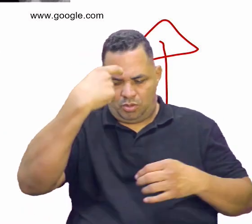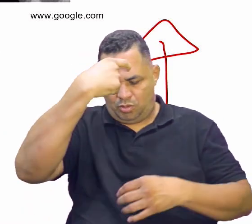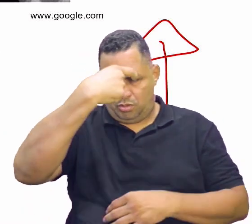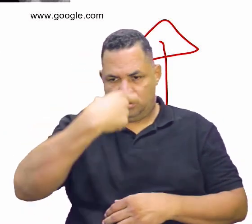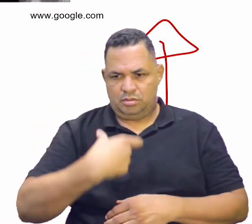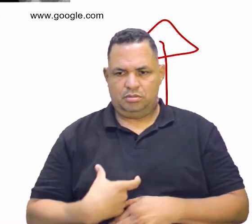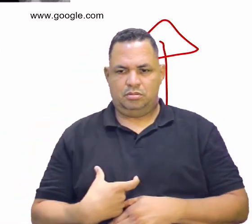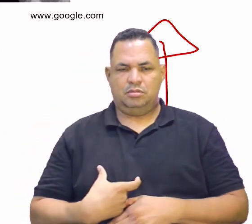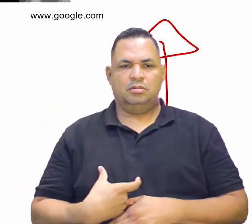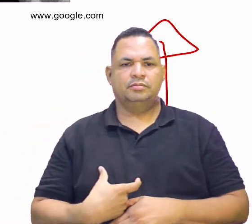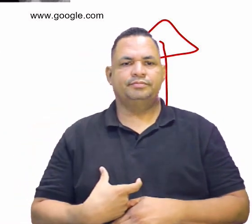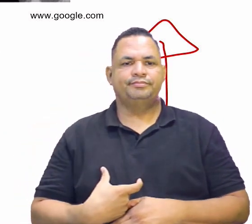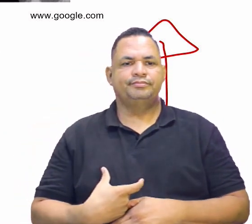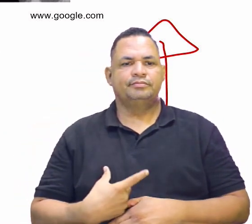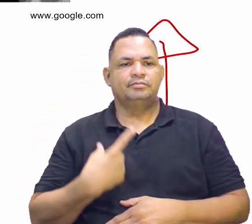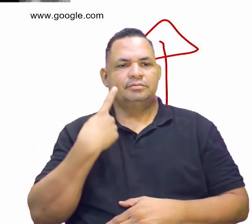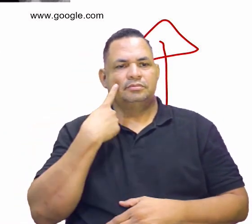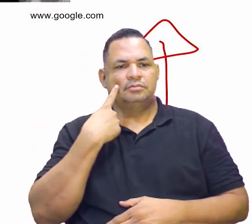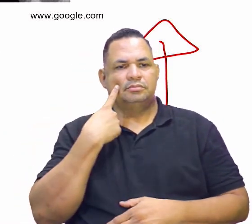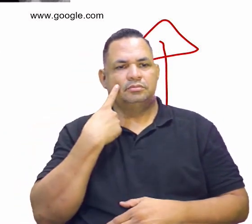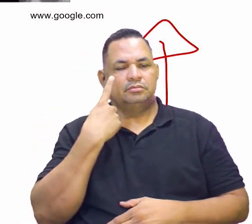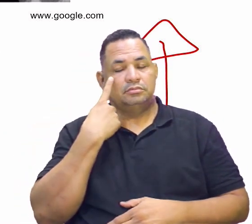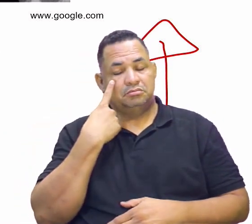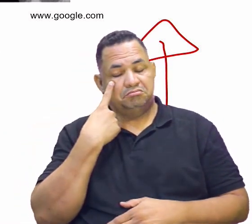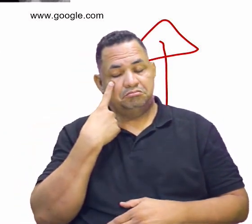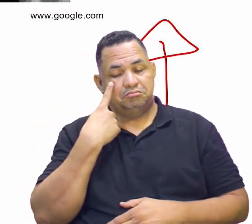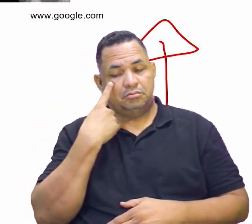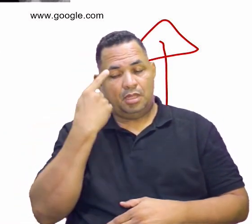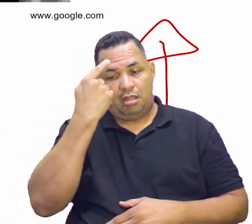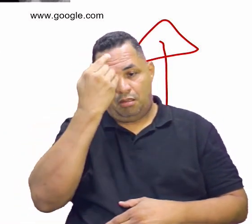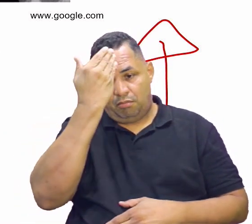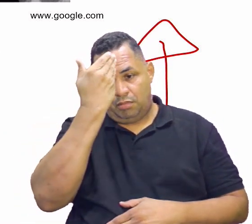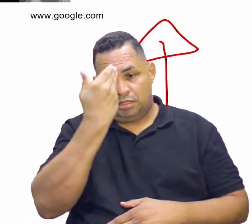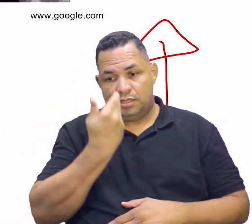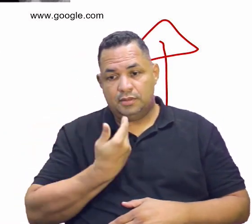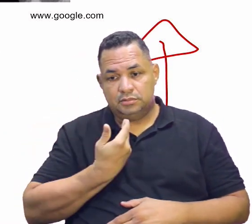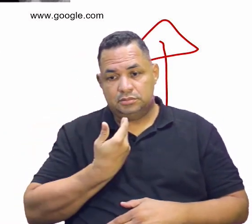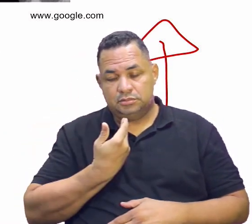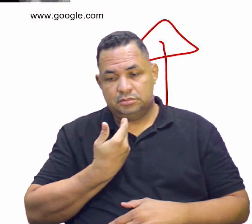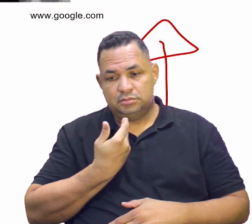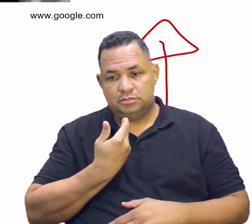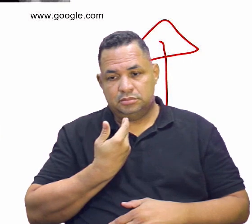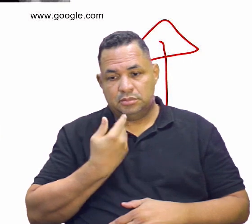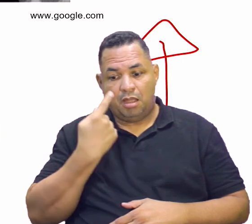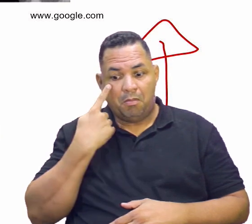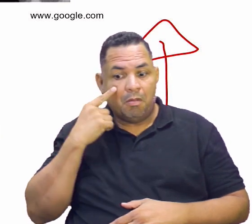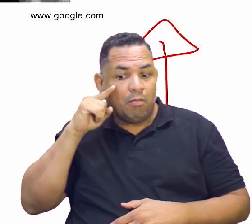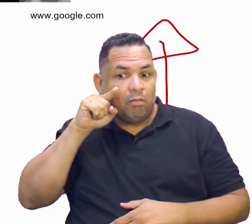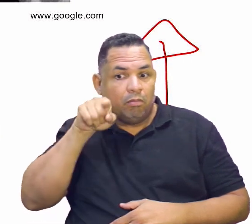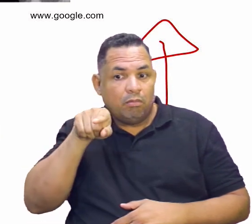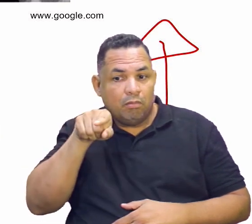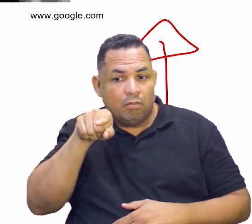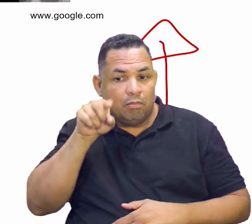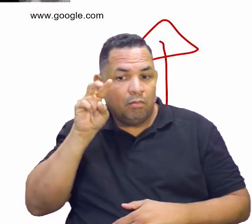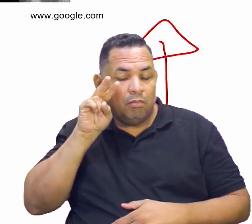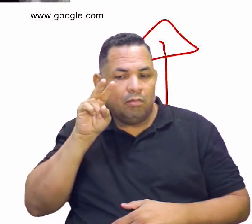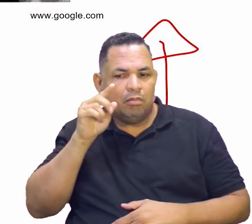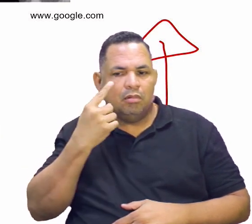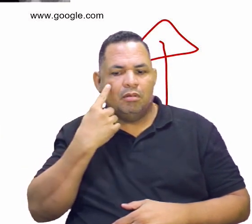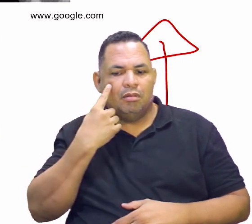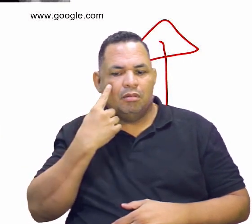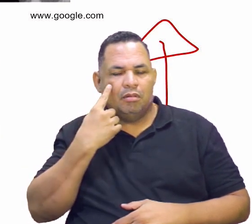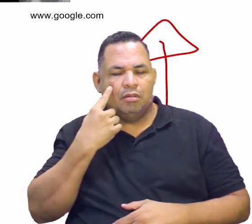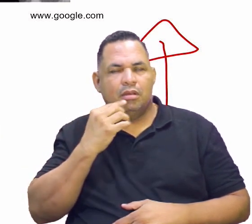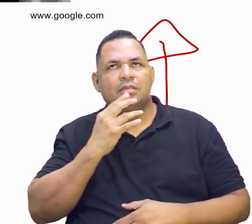pessoas. Uma hora tá com um olhar, pega um olhar penetrante, né? Outra